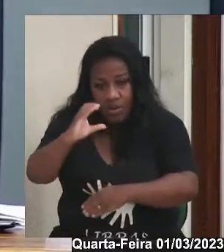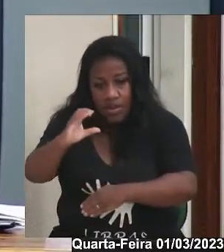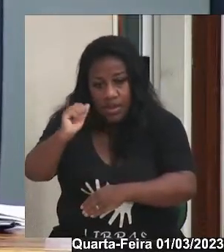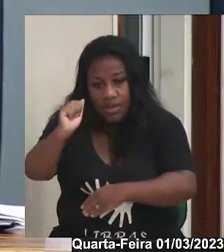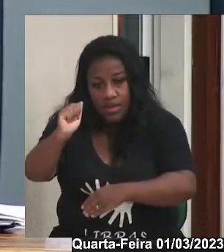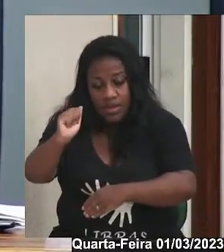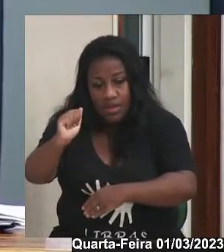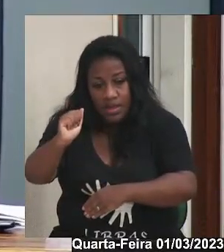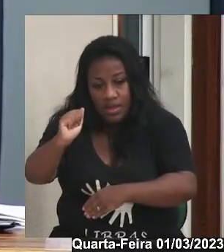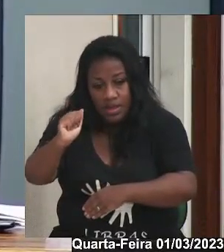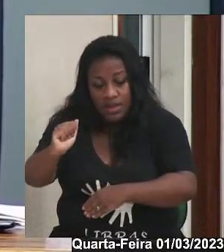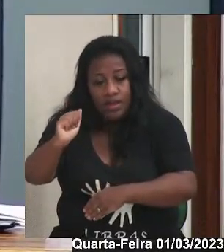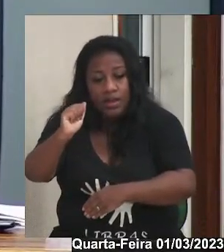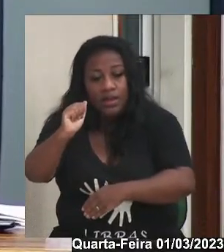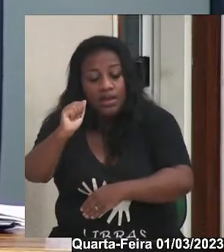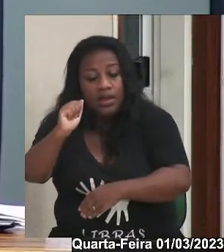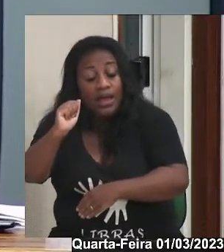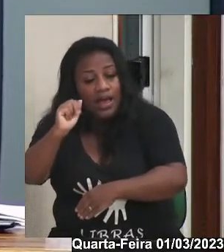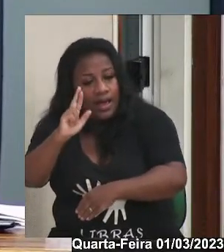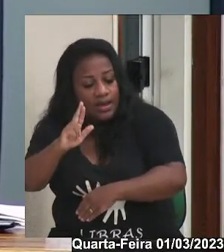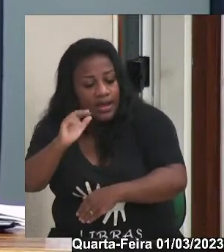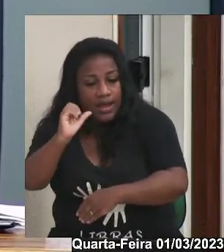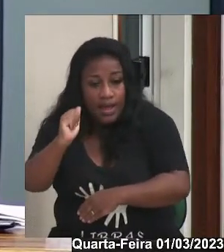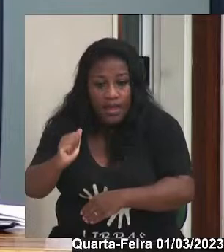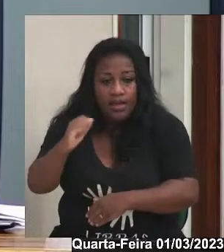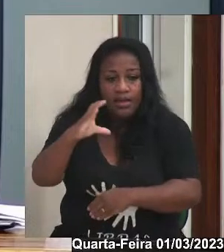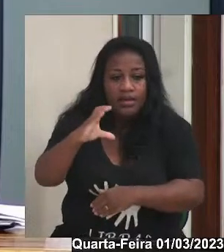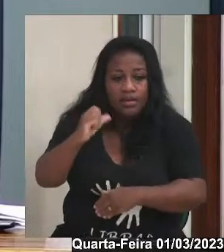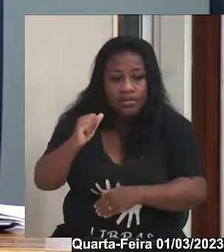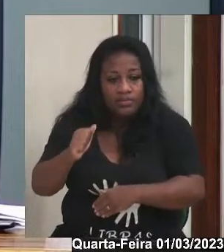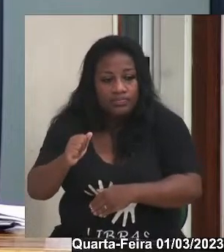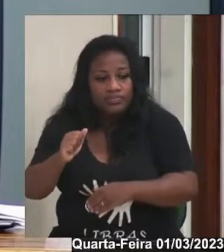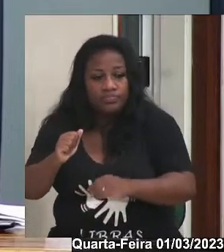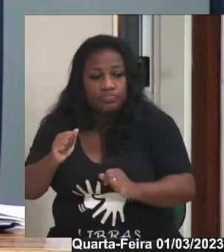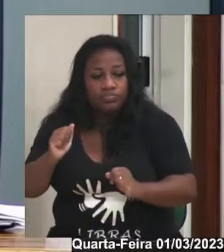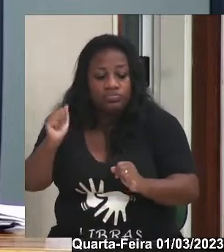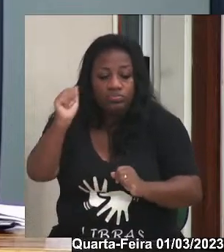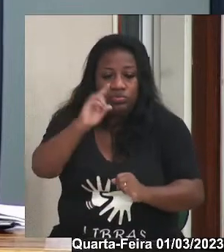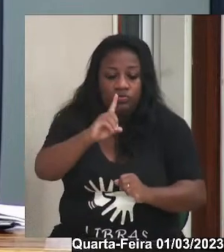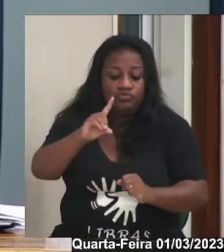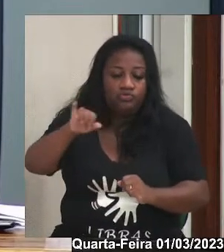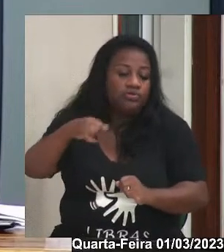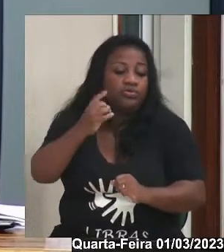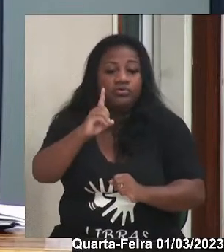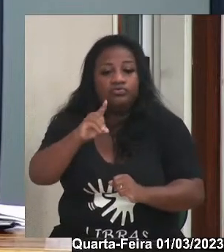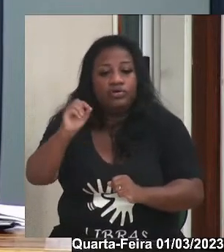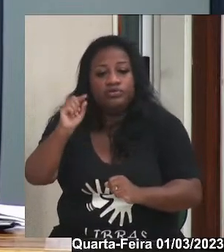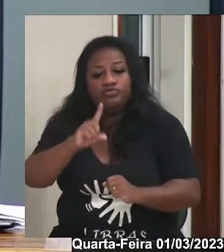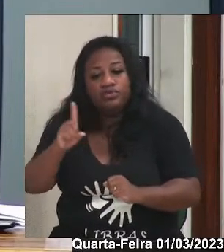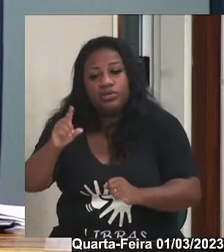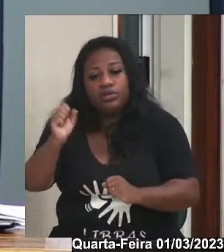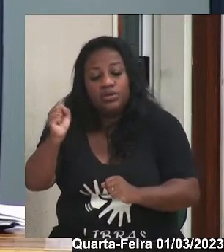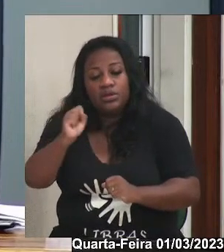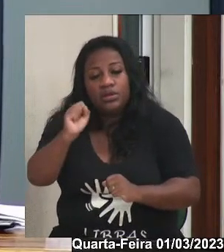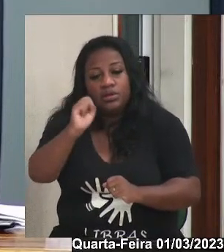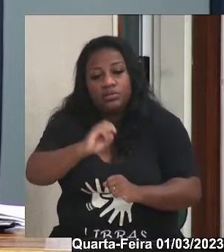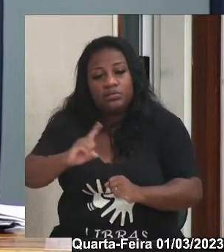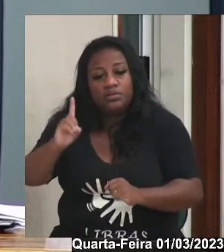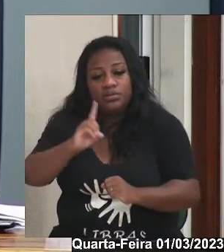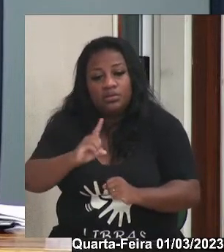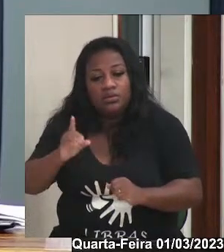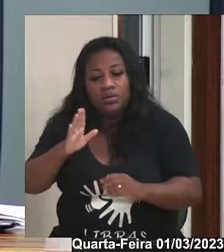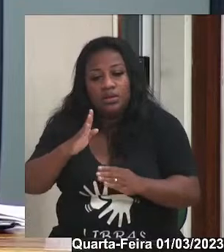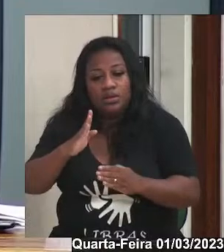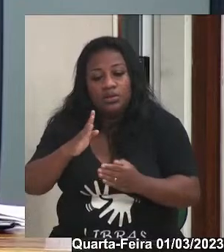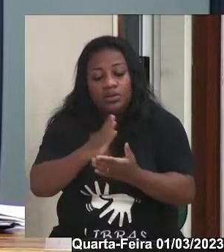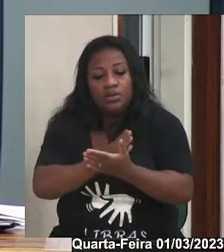e Itambé, no bairro Jardim Santo Eduardo. Vide especificações da reforma nas justificativas.